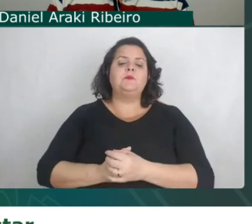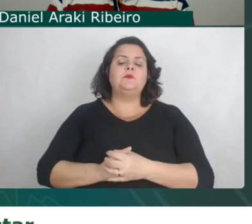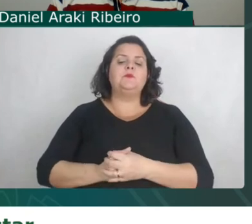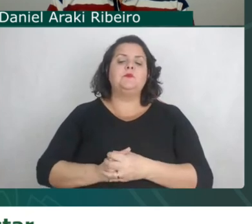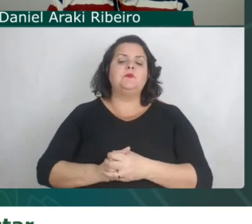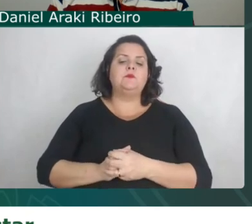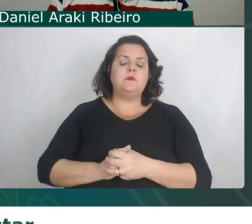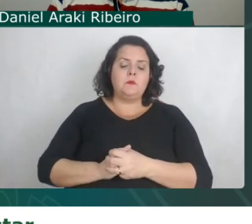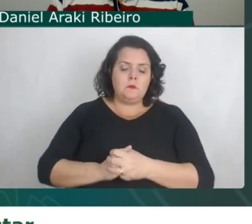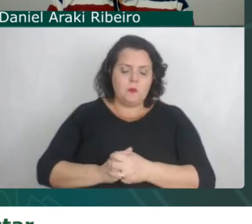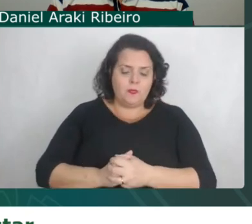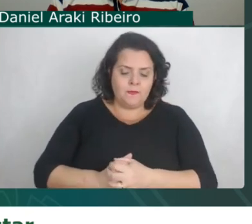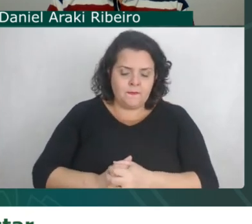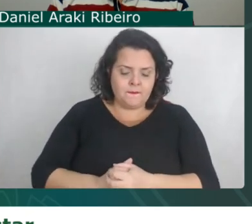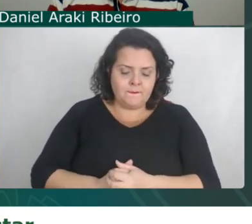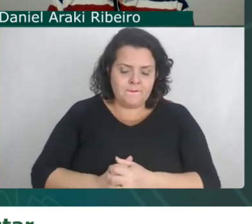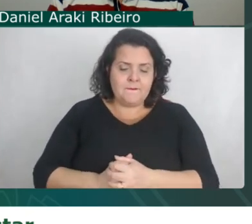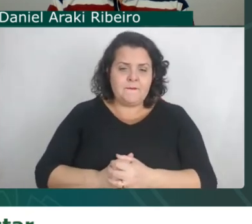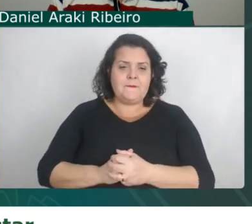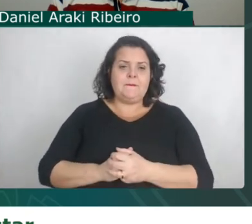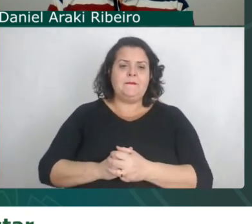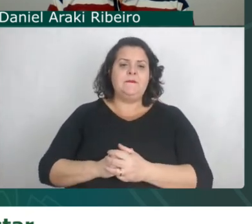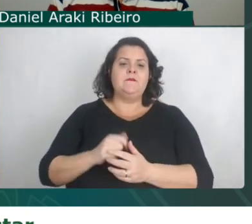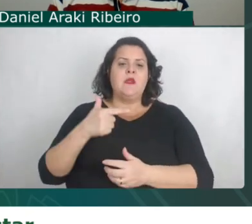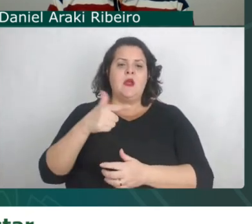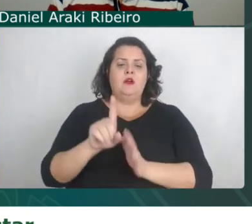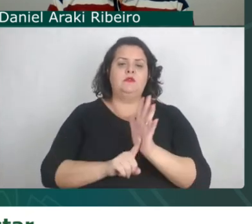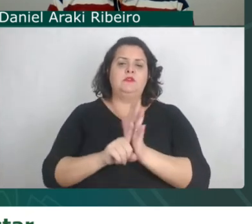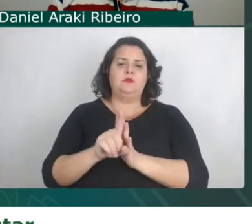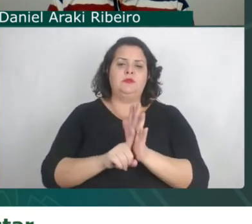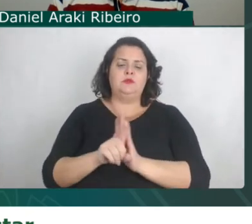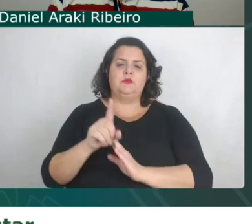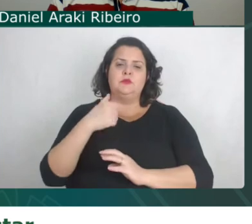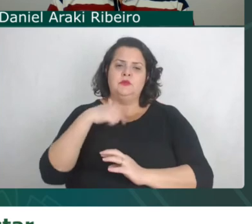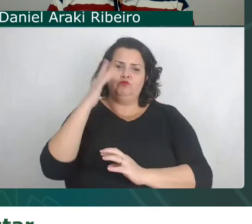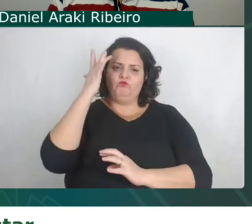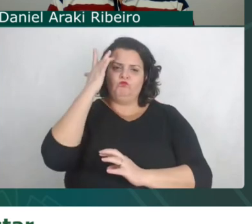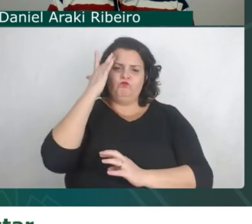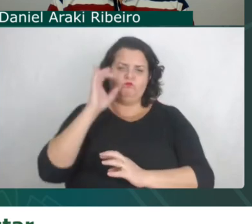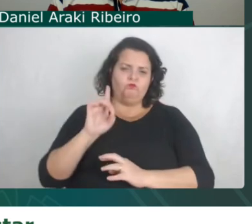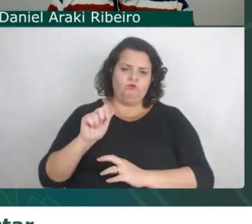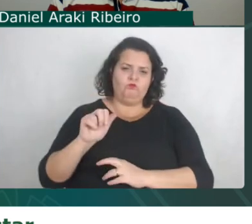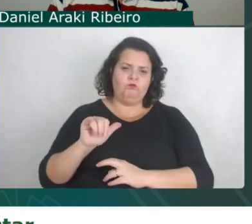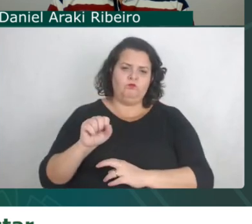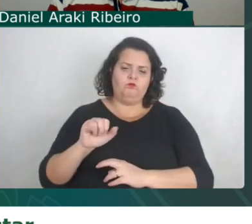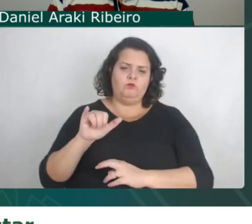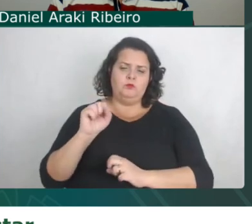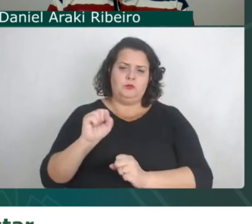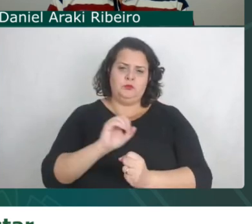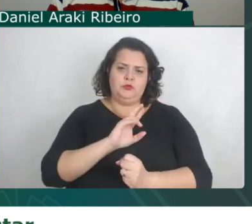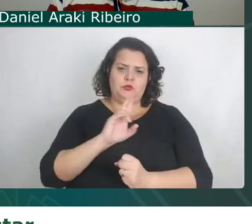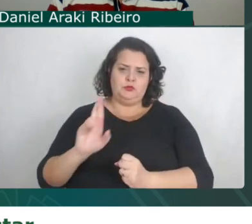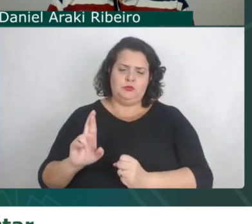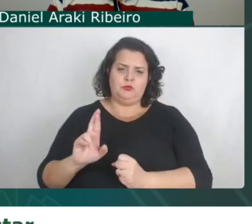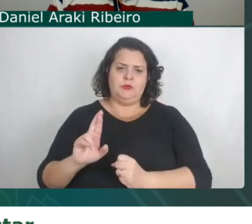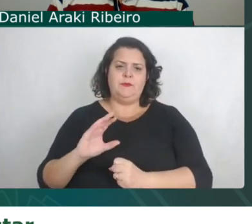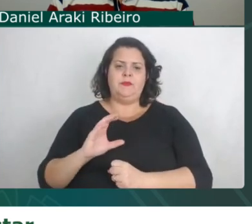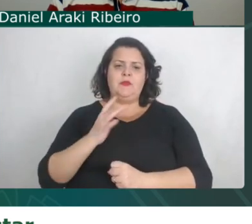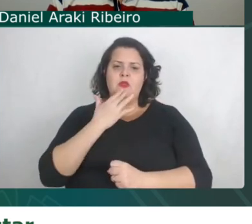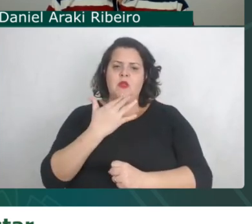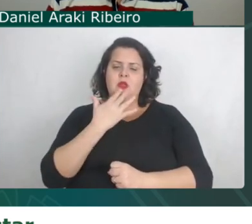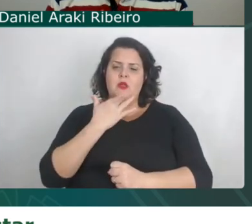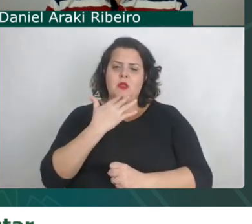a Deise vai nos ajudar a responder, é se a questão dos corantes, né, naturais, ou seja, sem